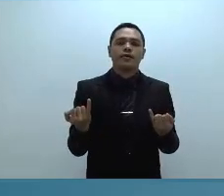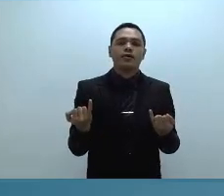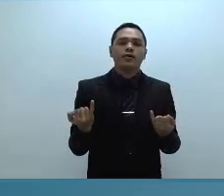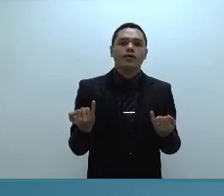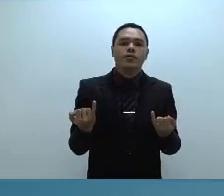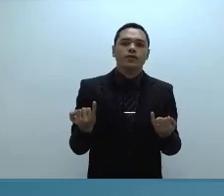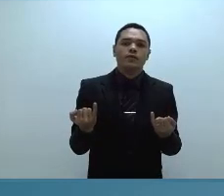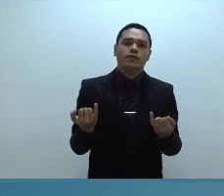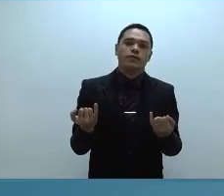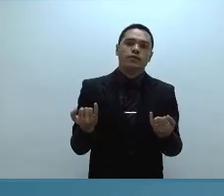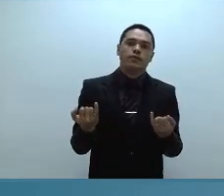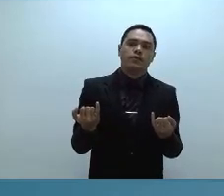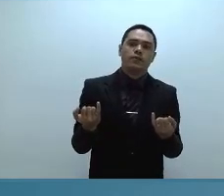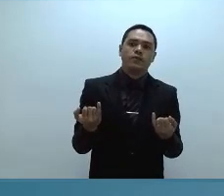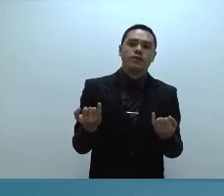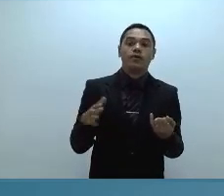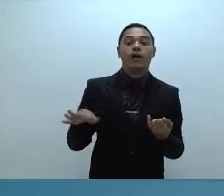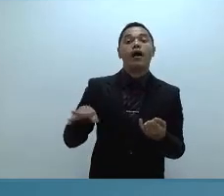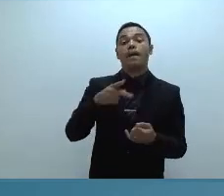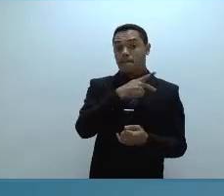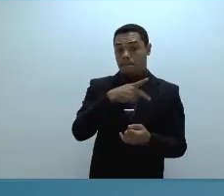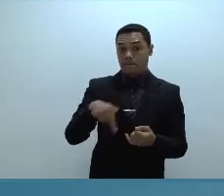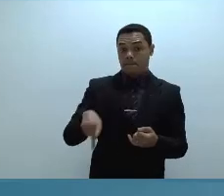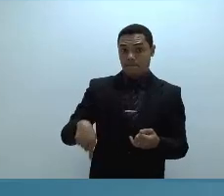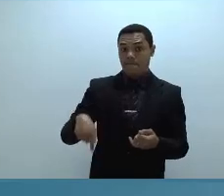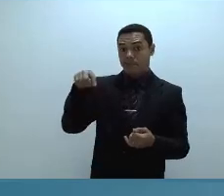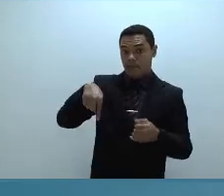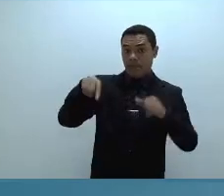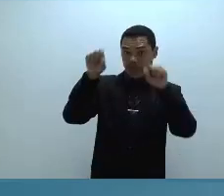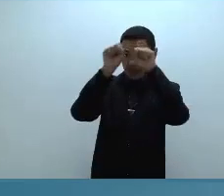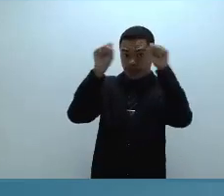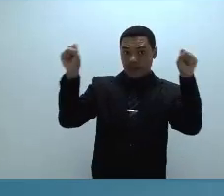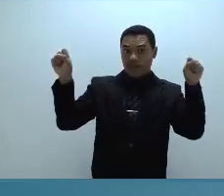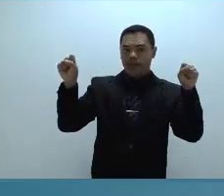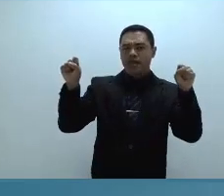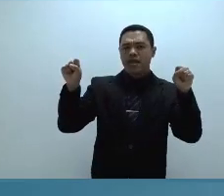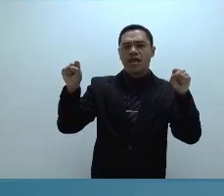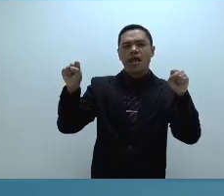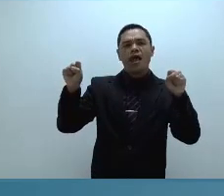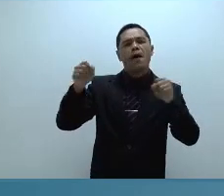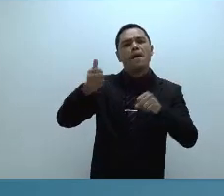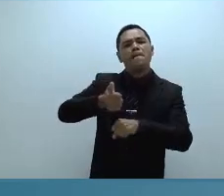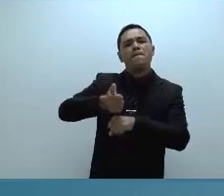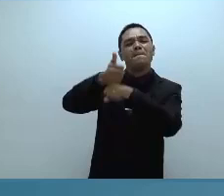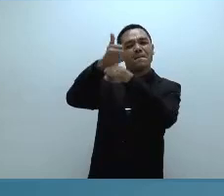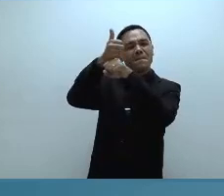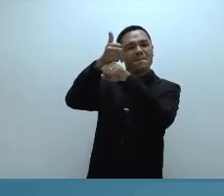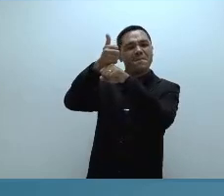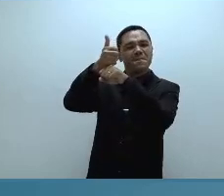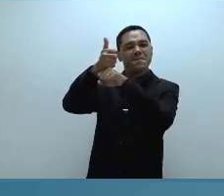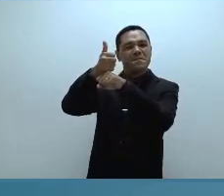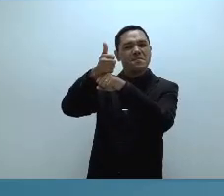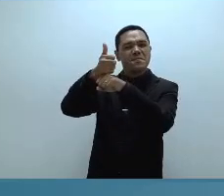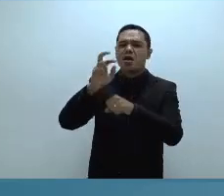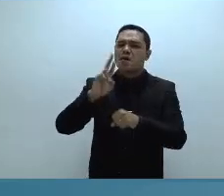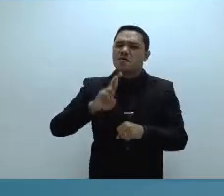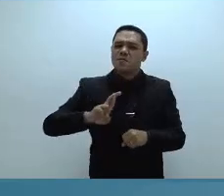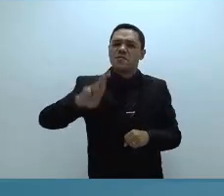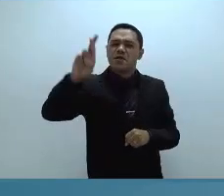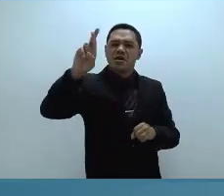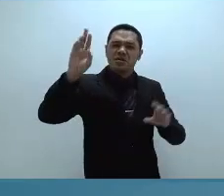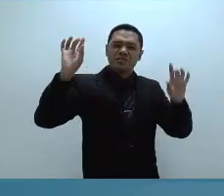notícia, que a nossa presidente recebeu o prêmio de liderança